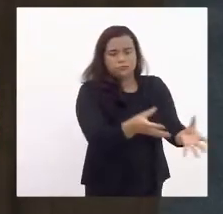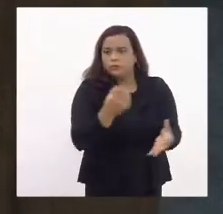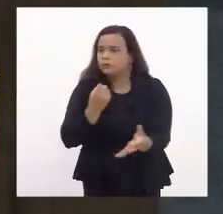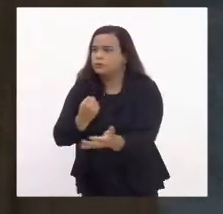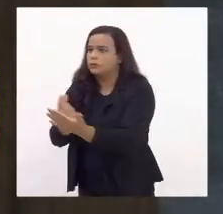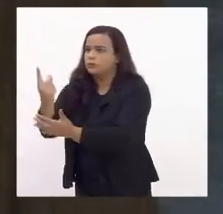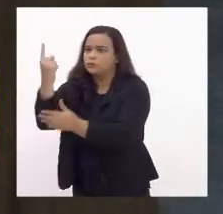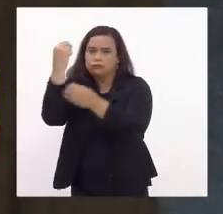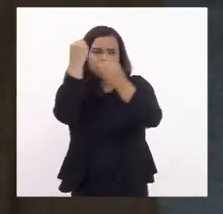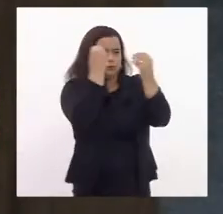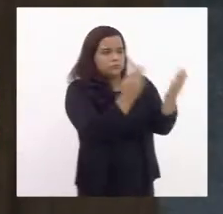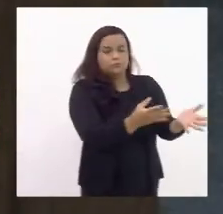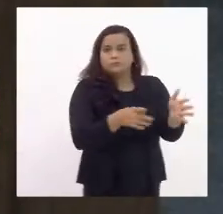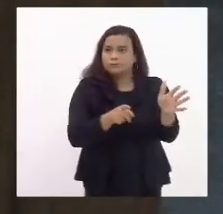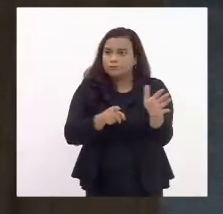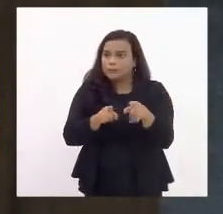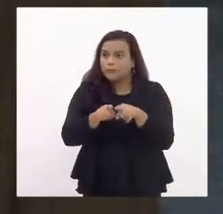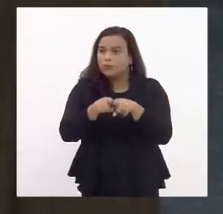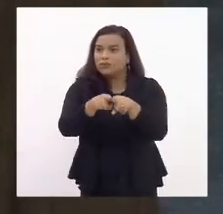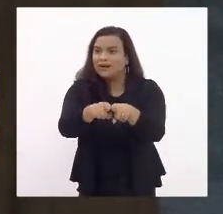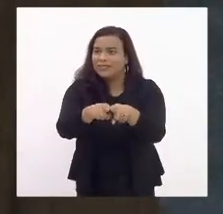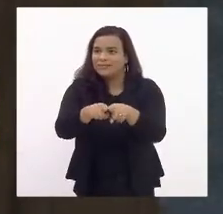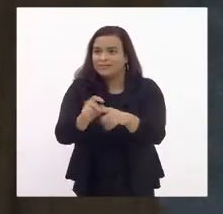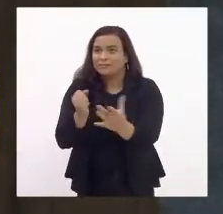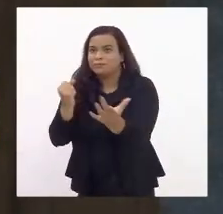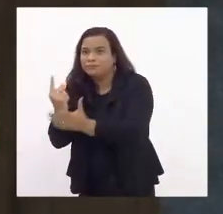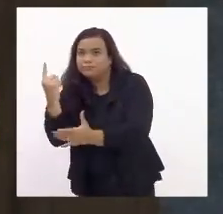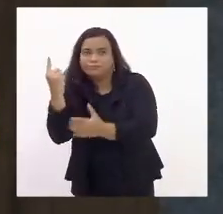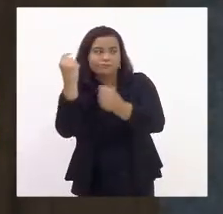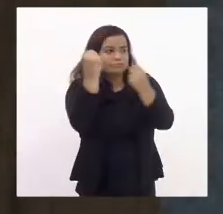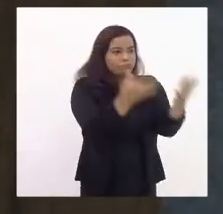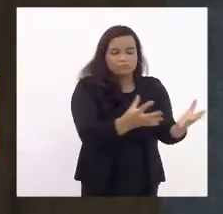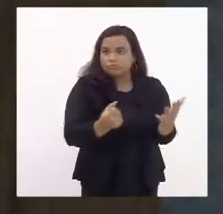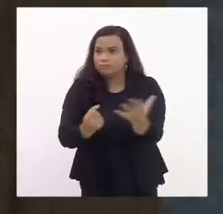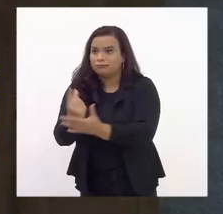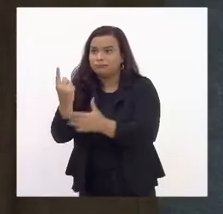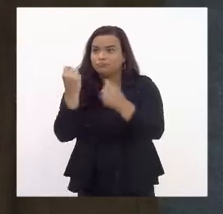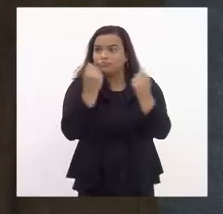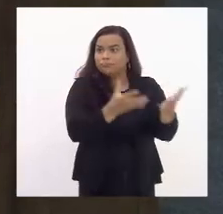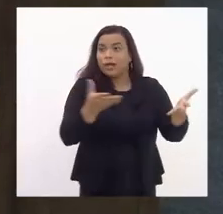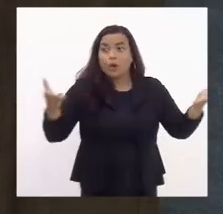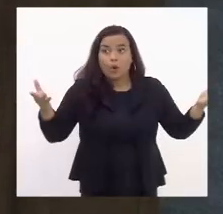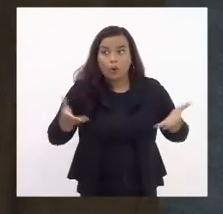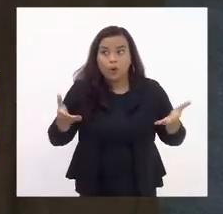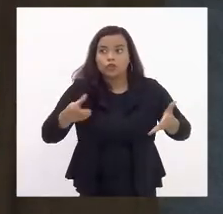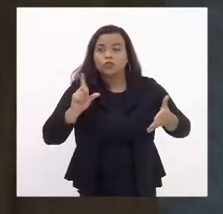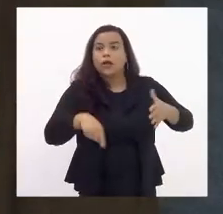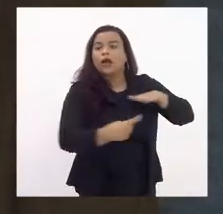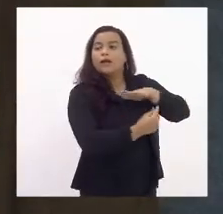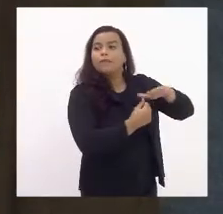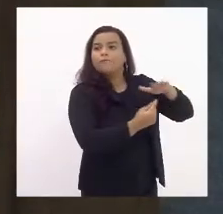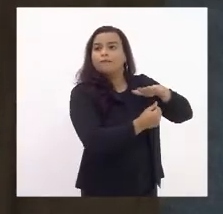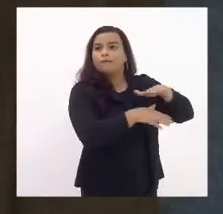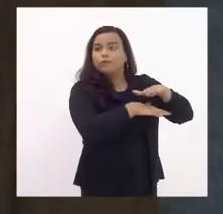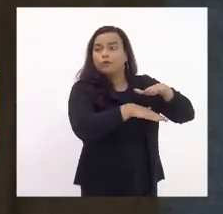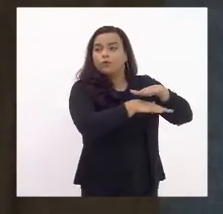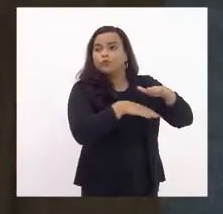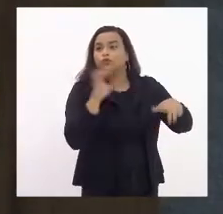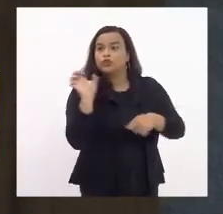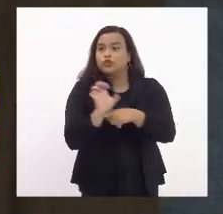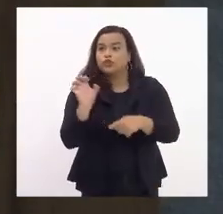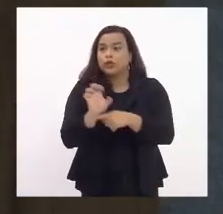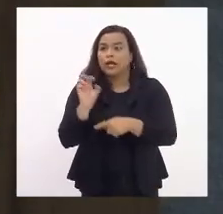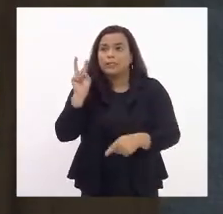sendo simultânea, ele está hoje, atualmente, sendo custeado pelo Fundo Estadual de